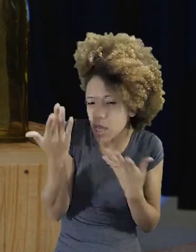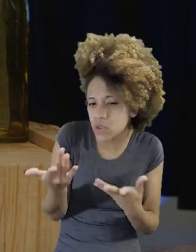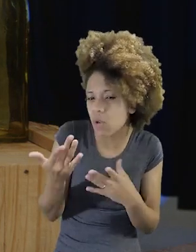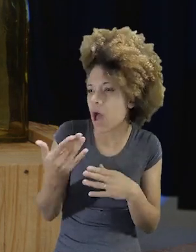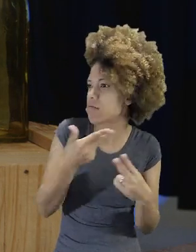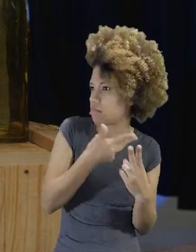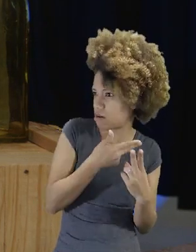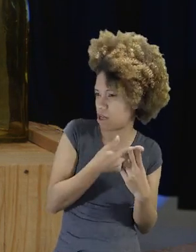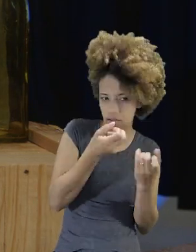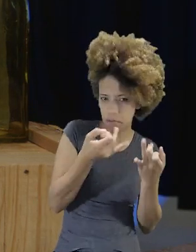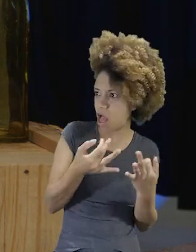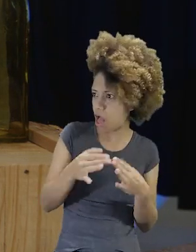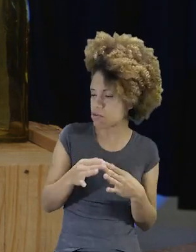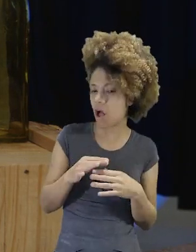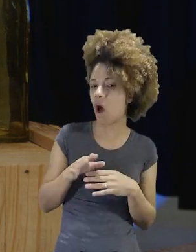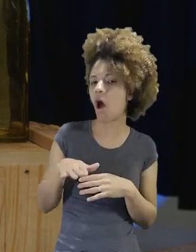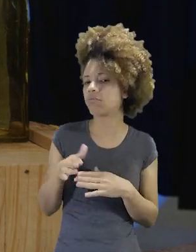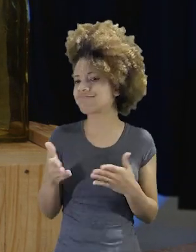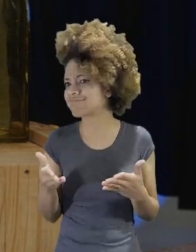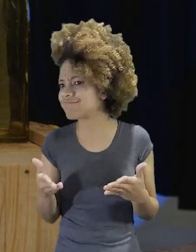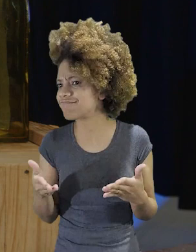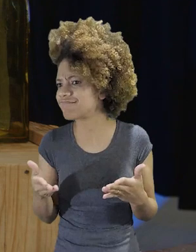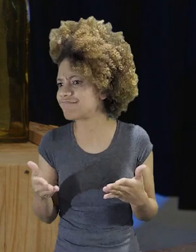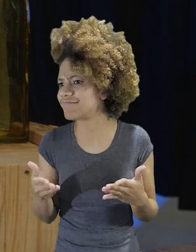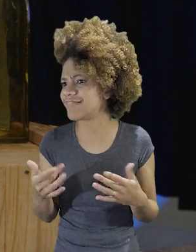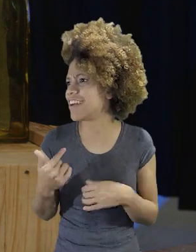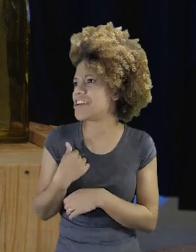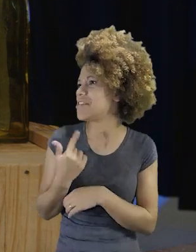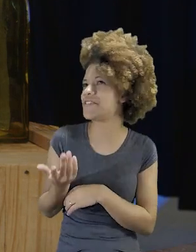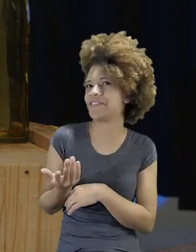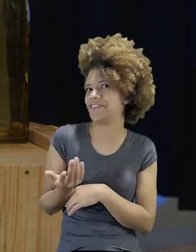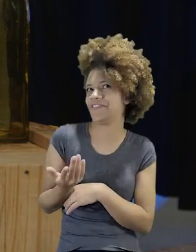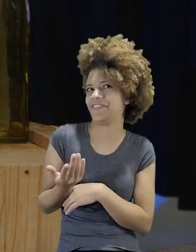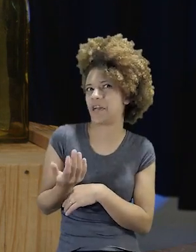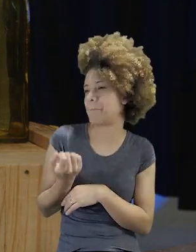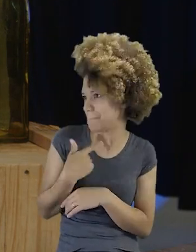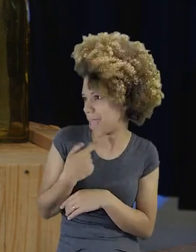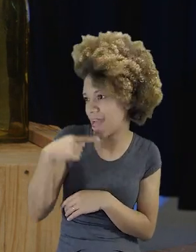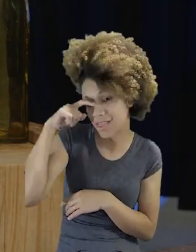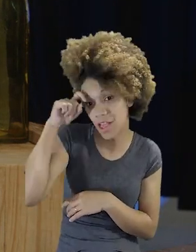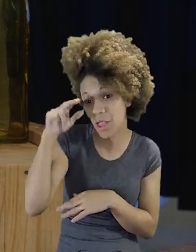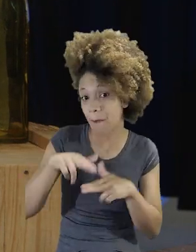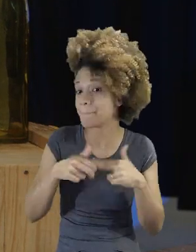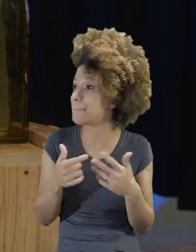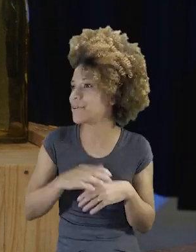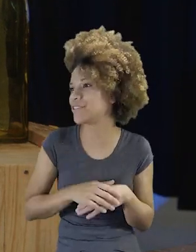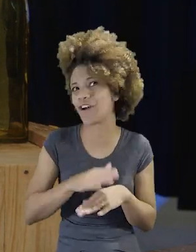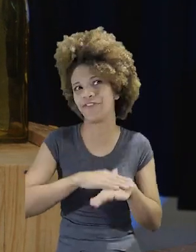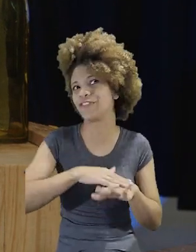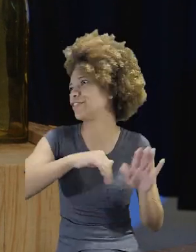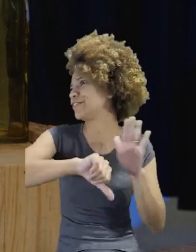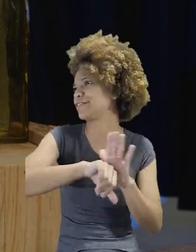alguém na cadeia tá ligado falasse cara eu eu vi uma piada do